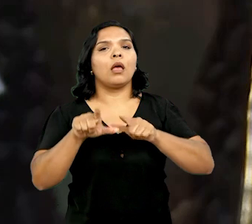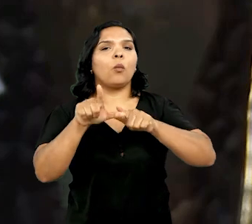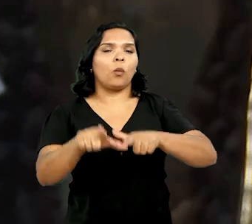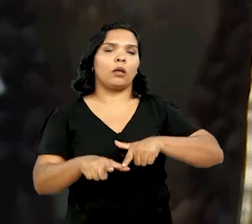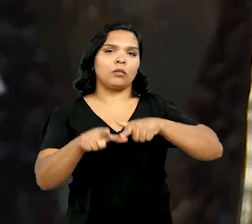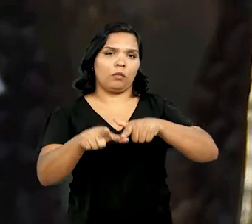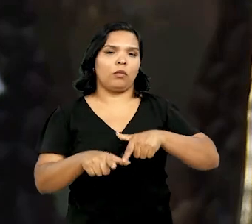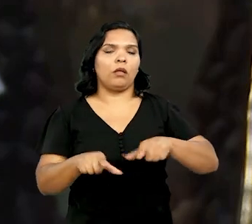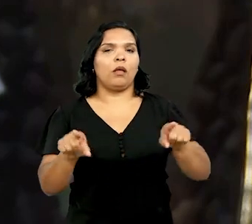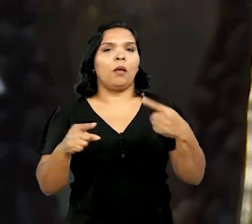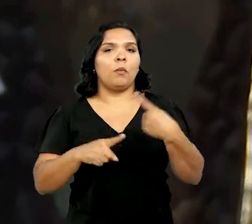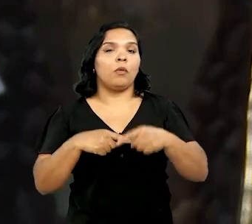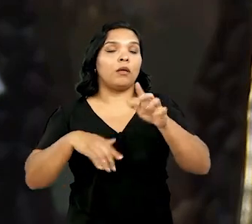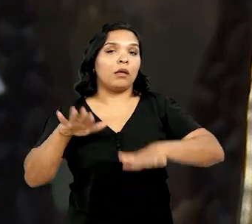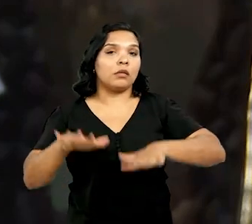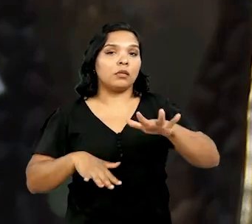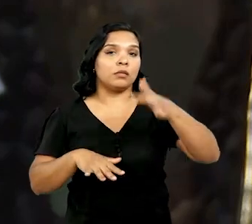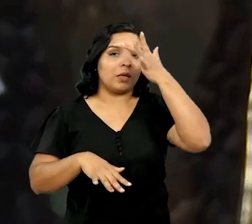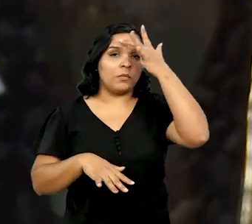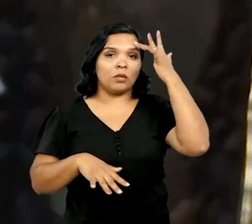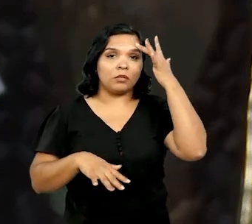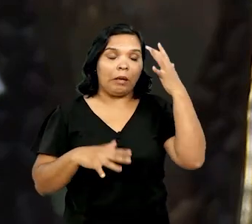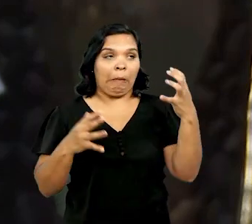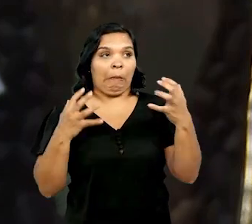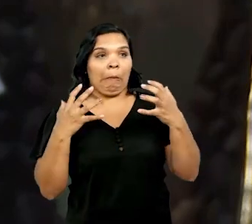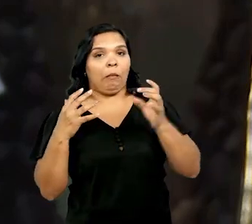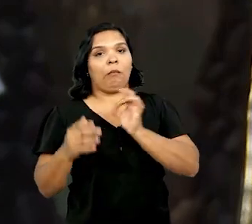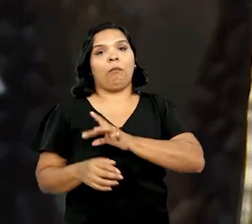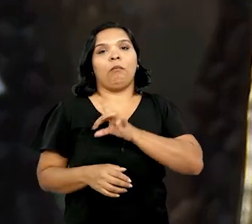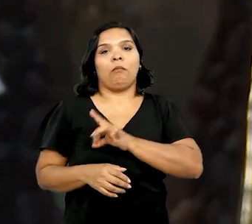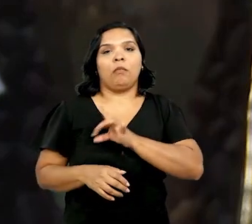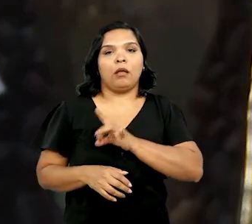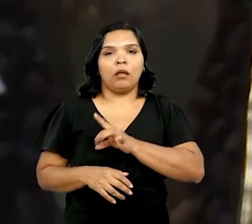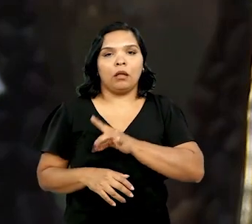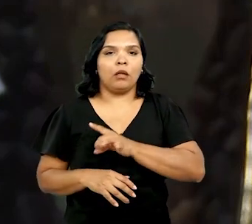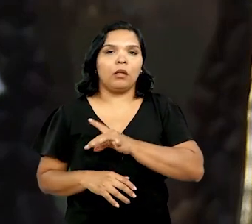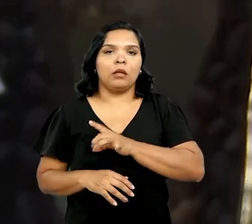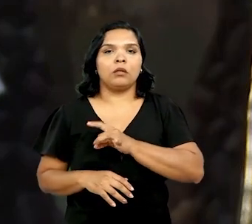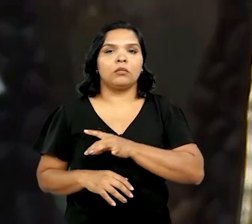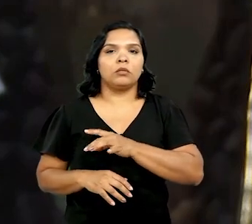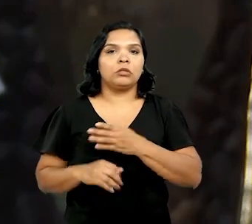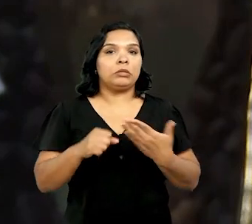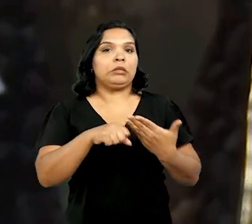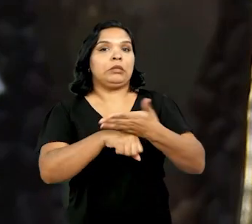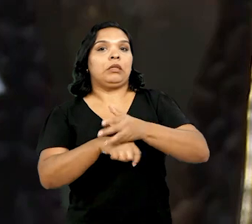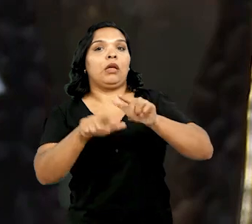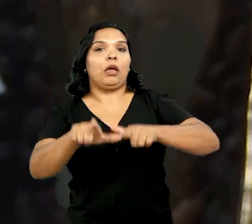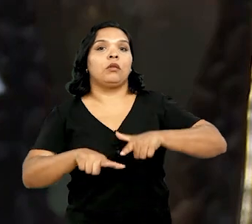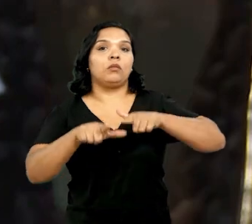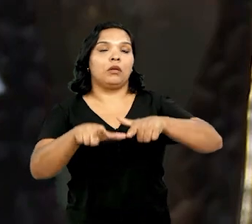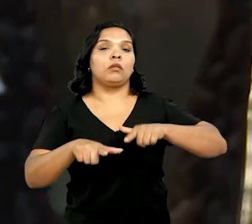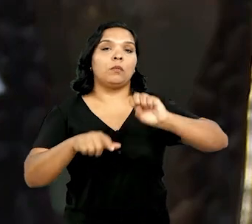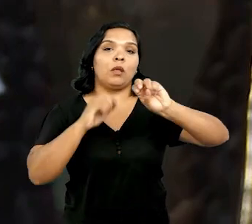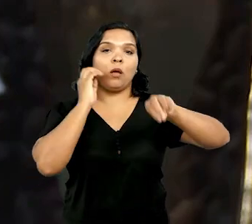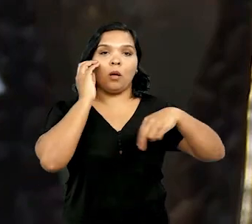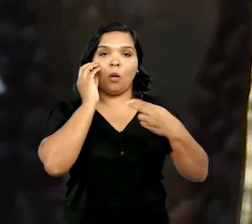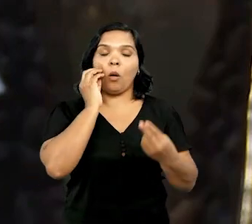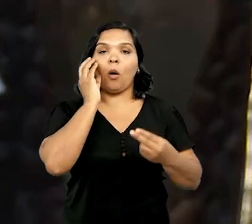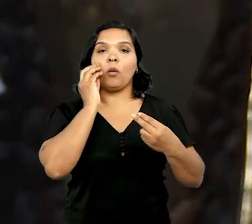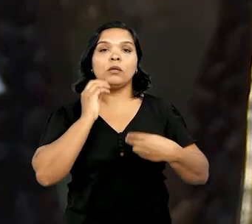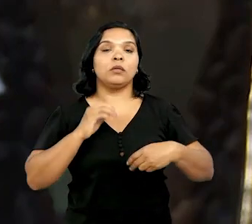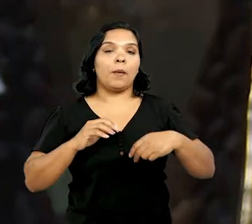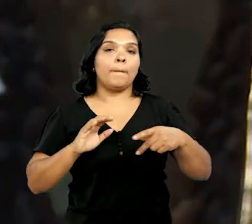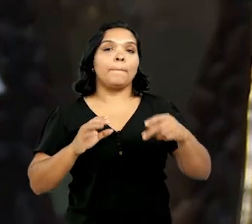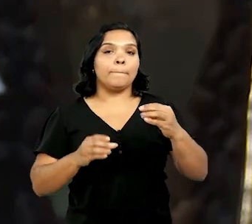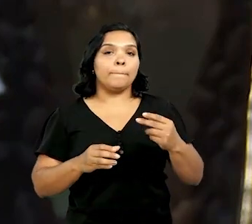o candomblé, porque às vezes as pessoas têm pavor, né, de entrar no candomblé ou de ser